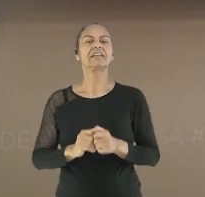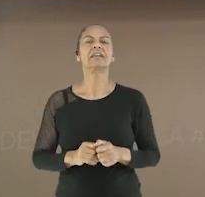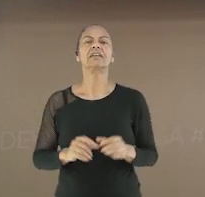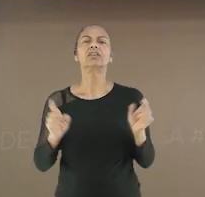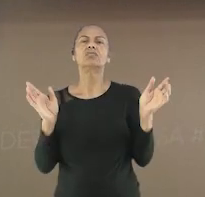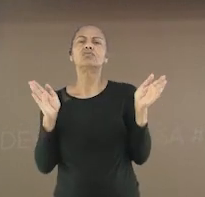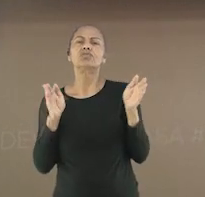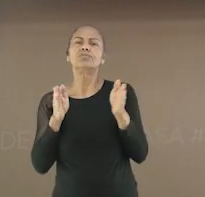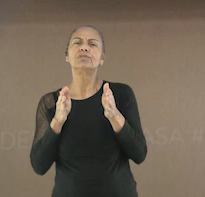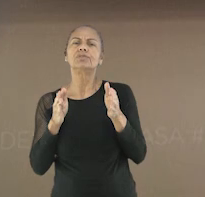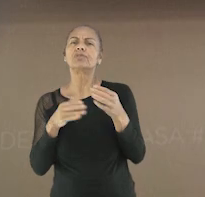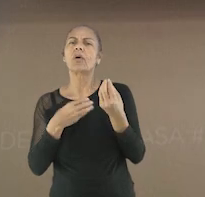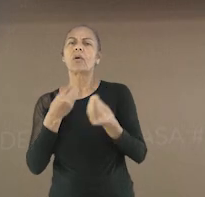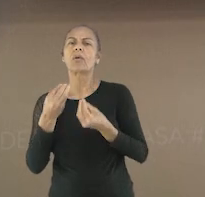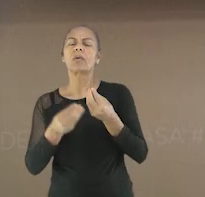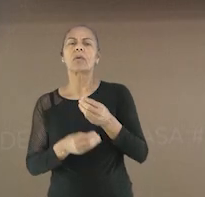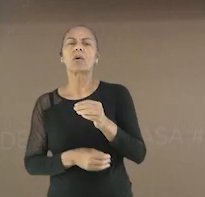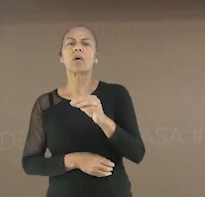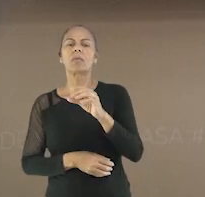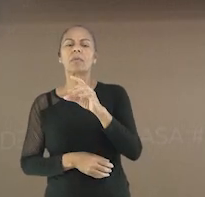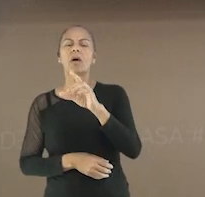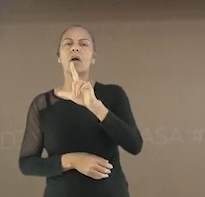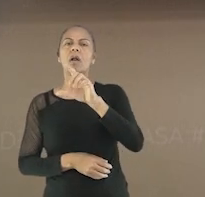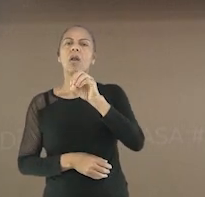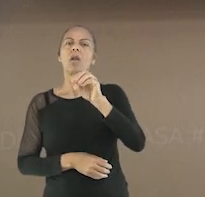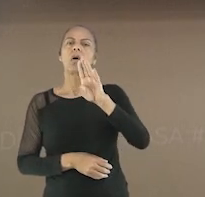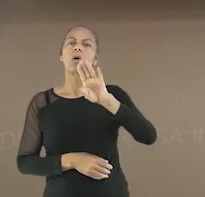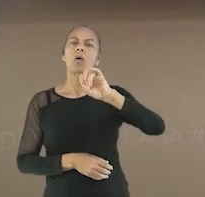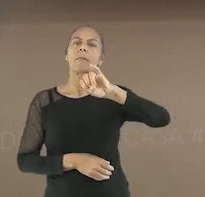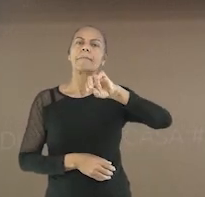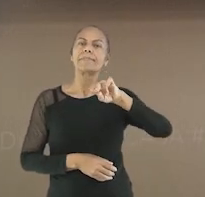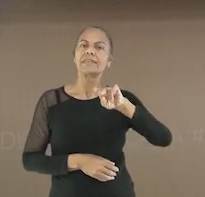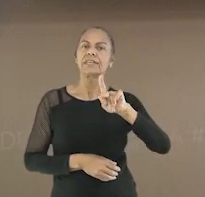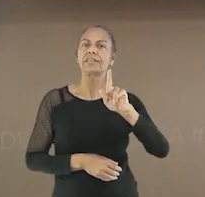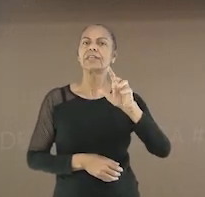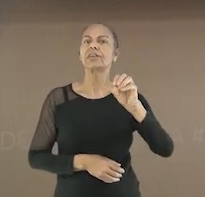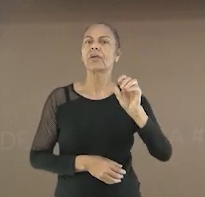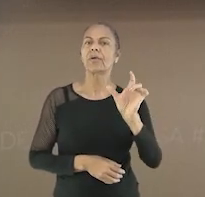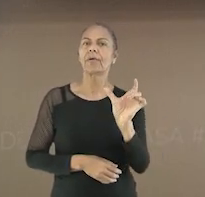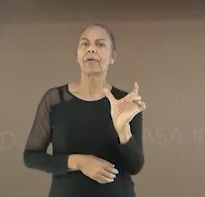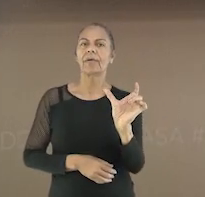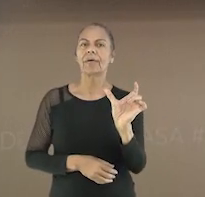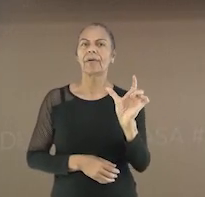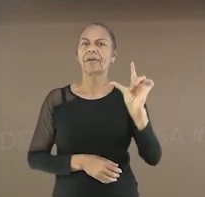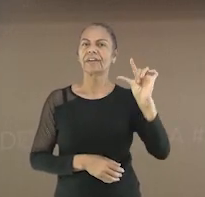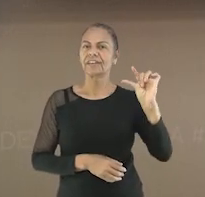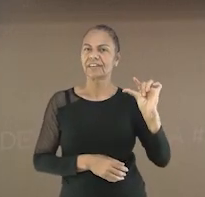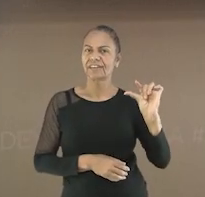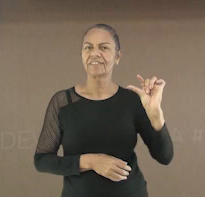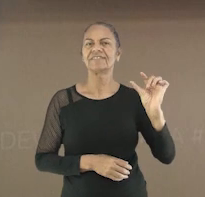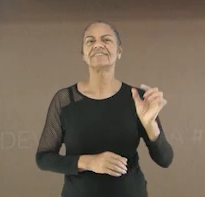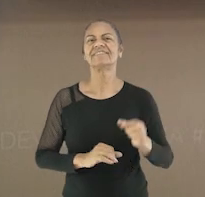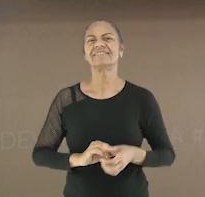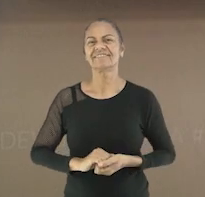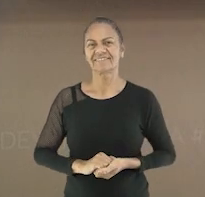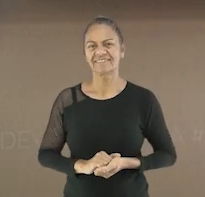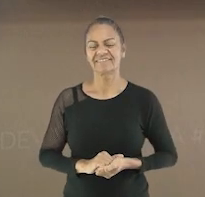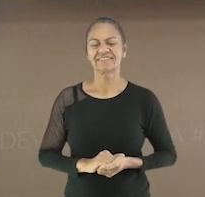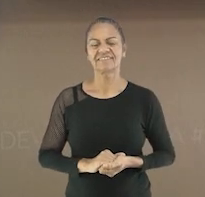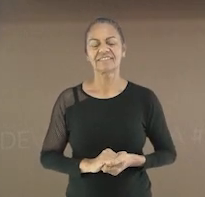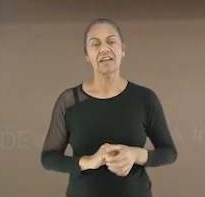aula também, é lobinho. Perceba que a aumentativa termina com ão e o diminutivo termina com